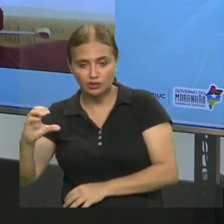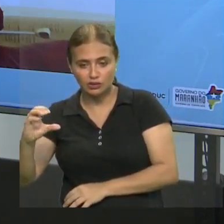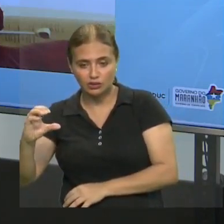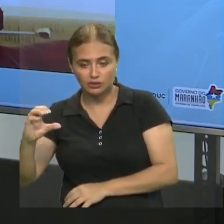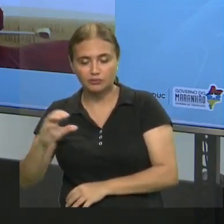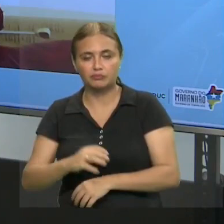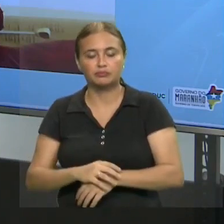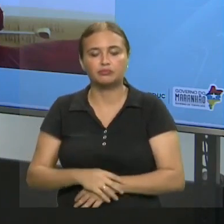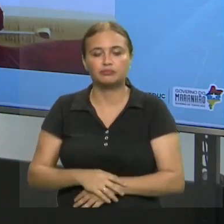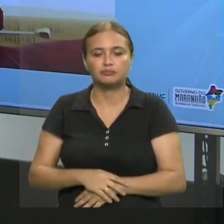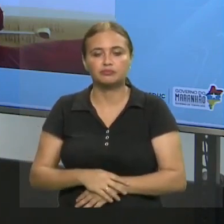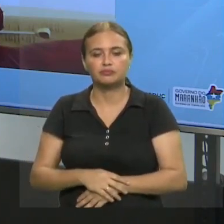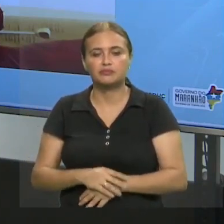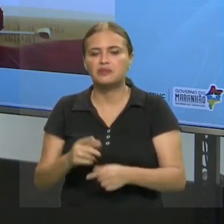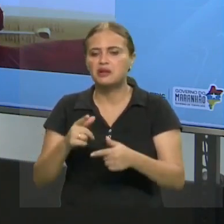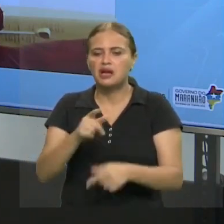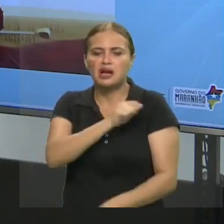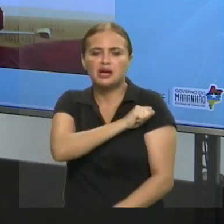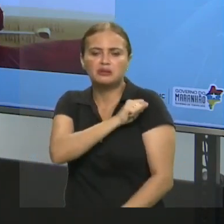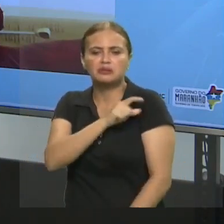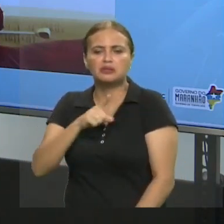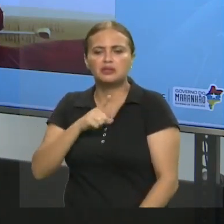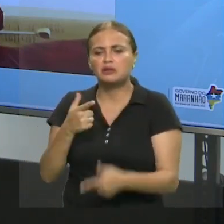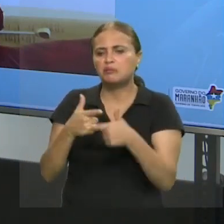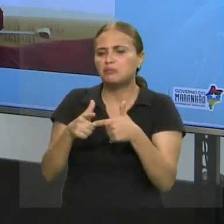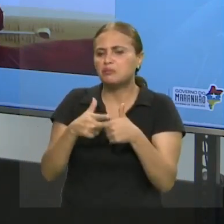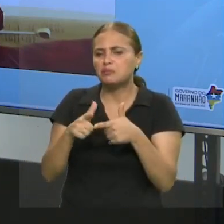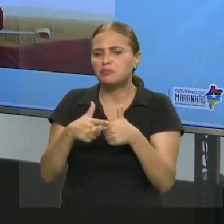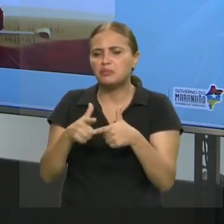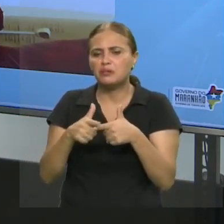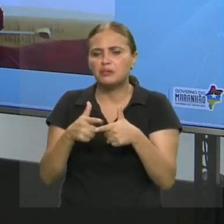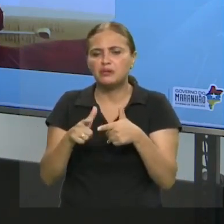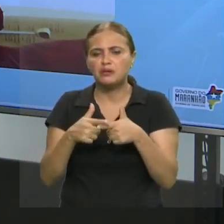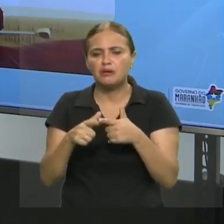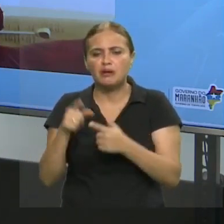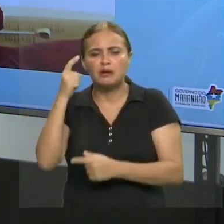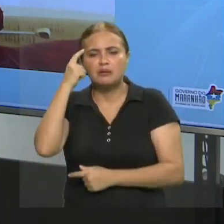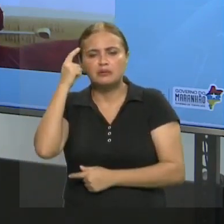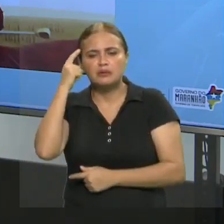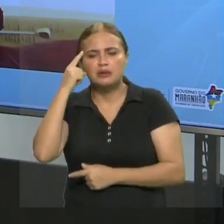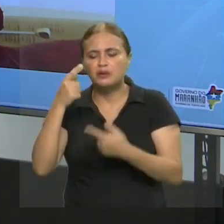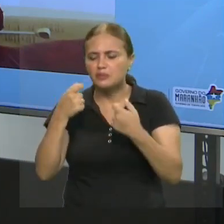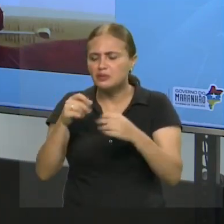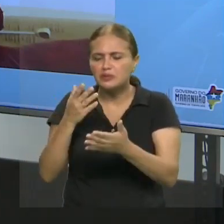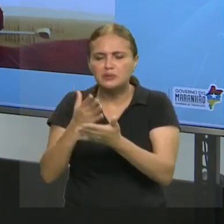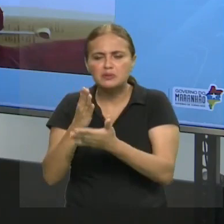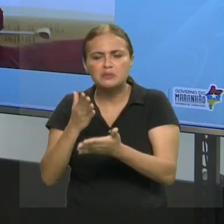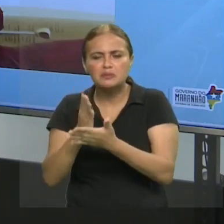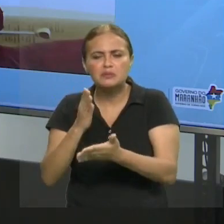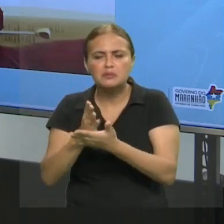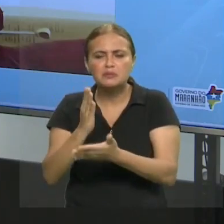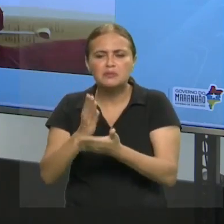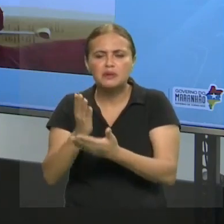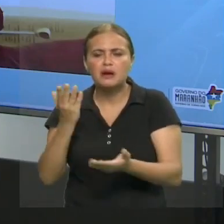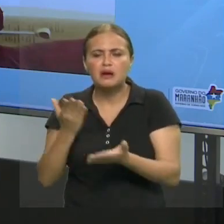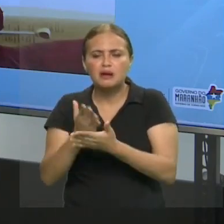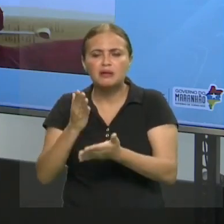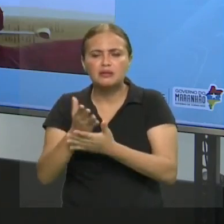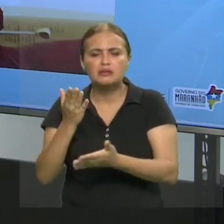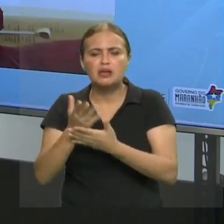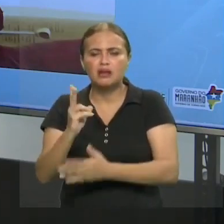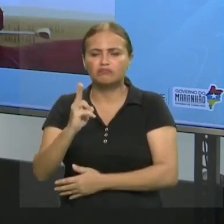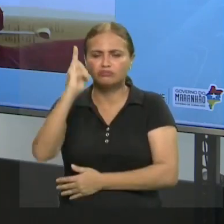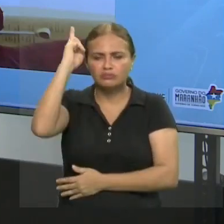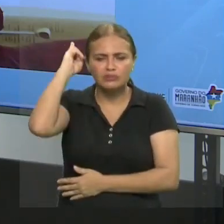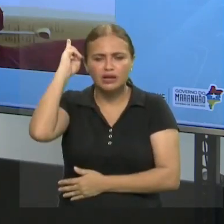muitos alunos que têm problemas de porque estão com o pensamento, eu preciso passar no vestibular, preciso fazer, principalmente alunos do